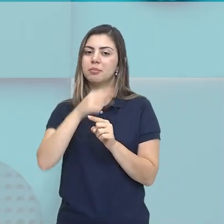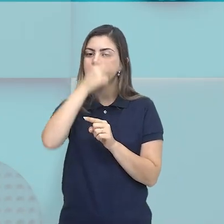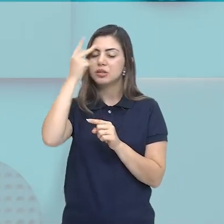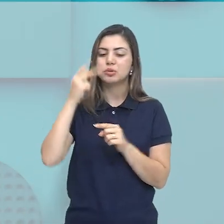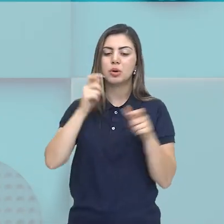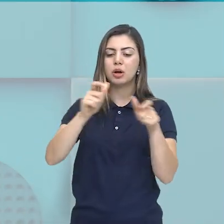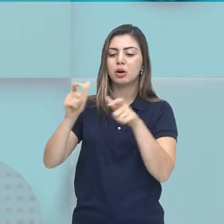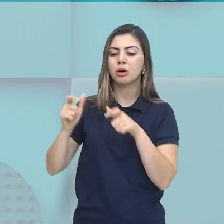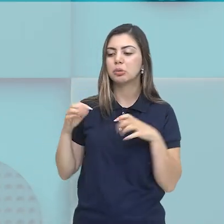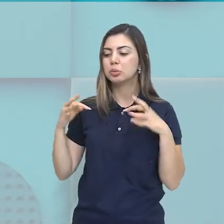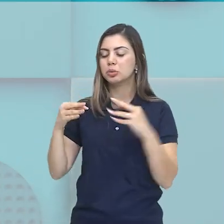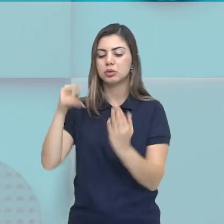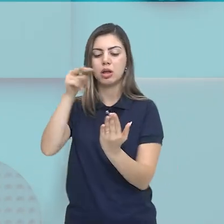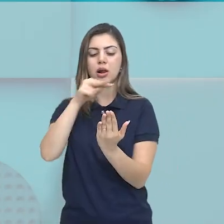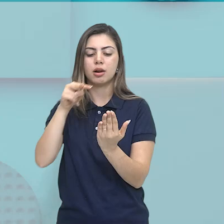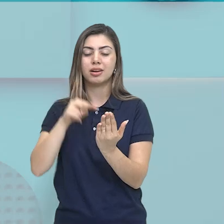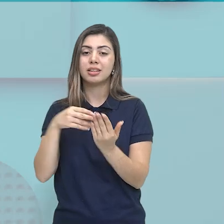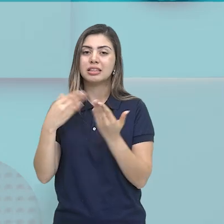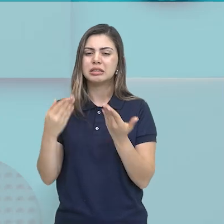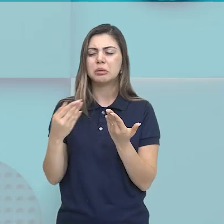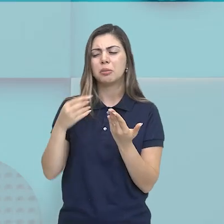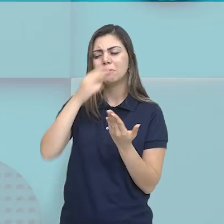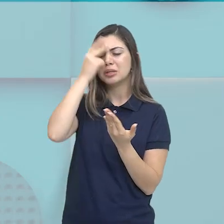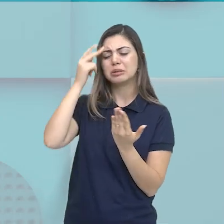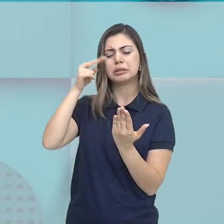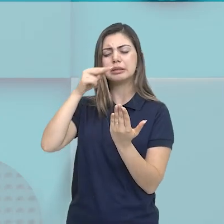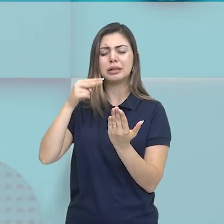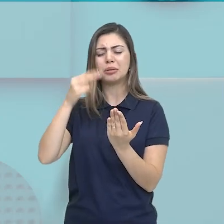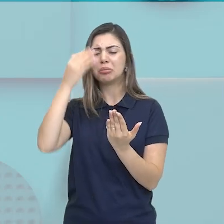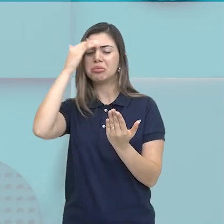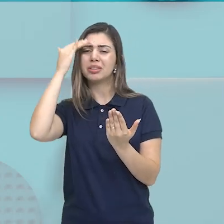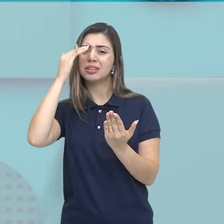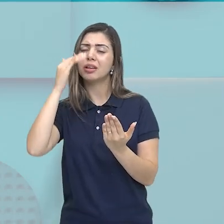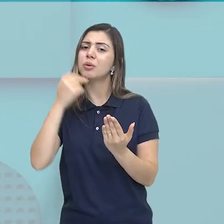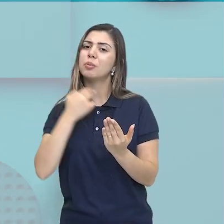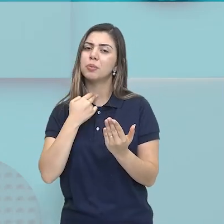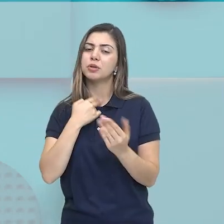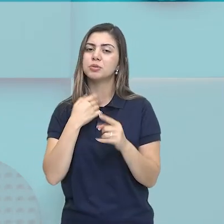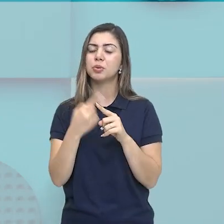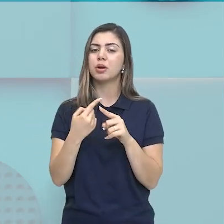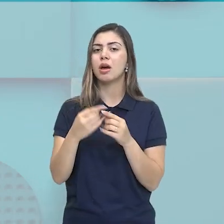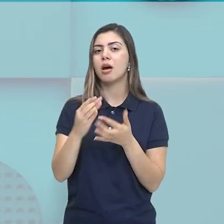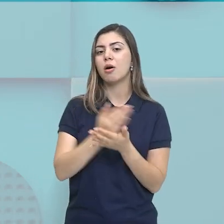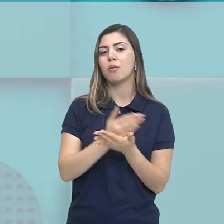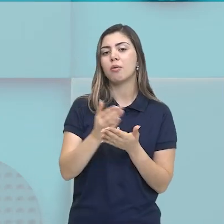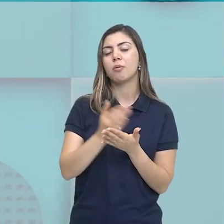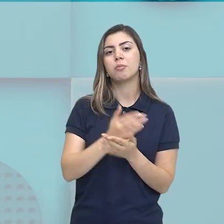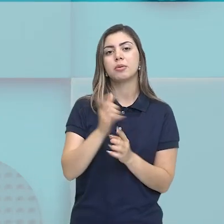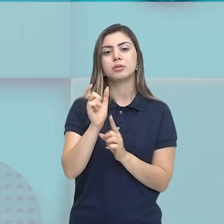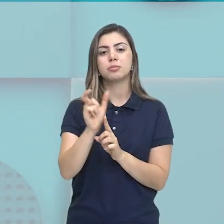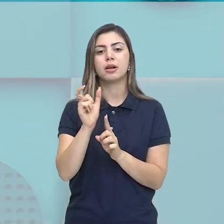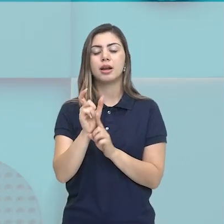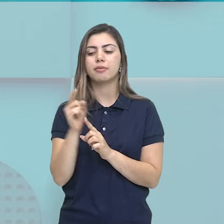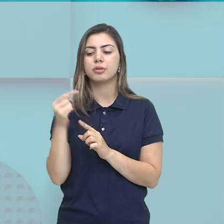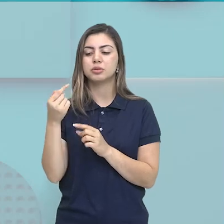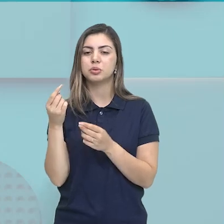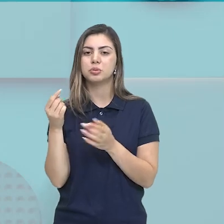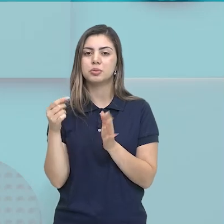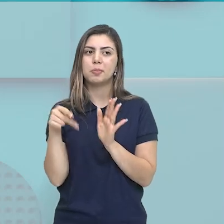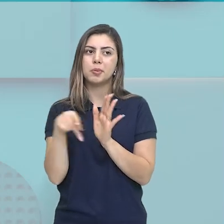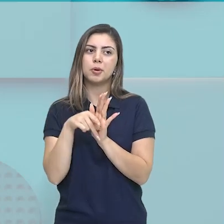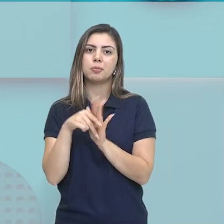lugares, então não posso deixar dúvida. Mesmo porque existem algumas palavras que só são